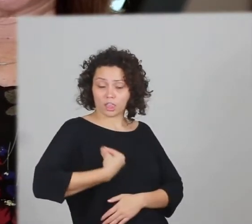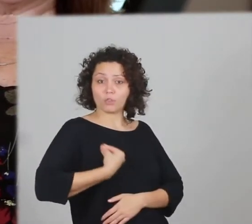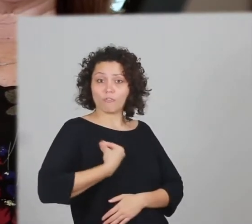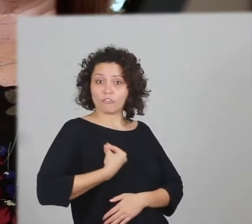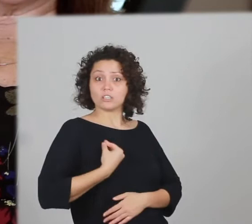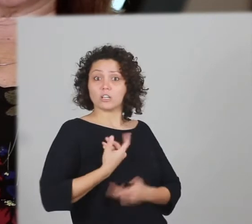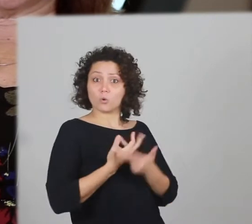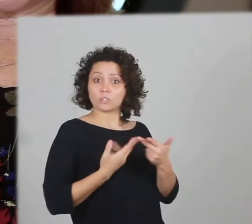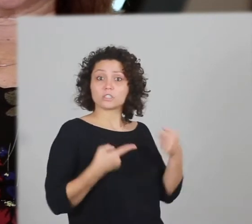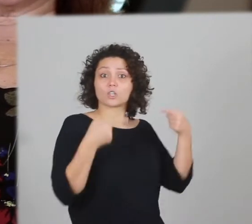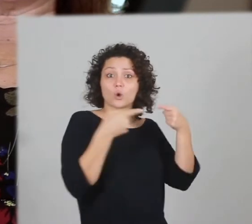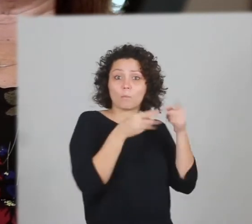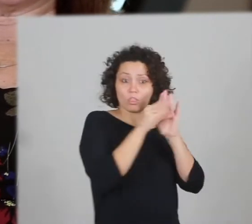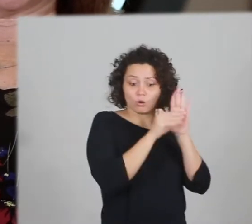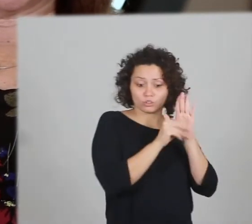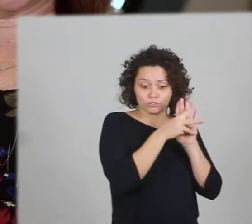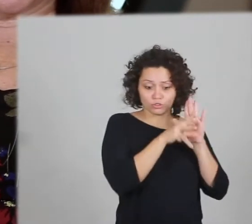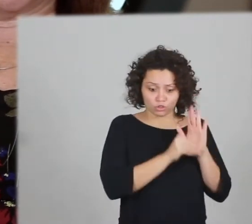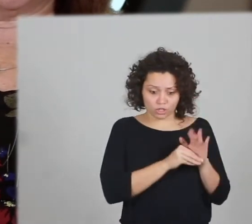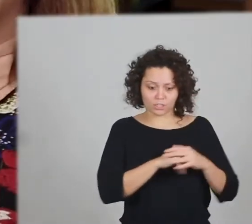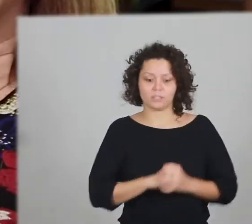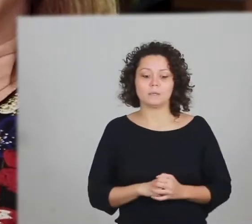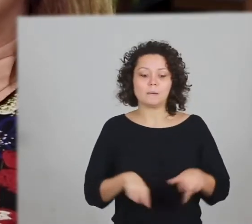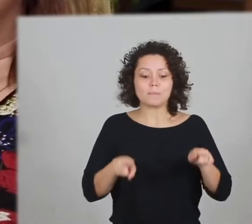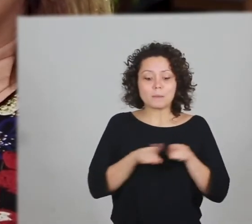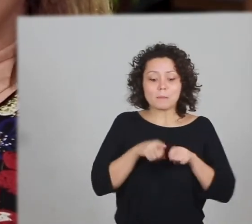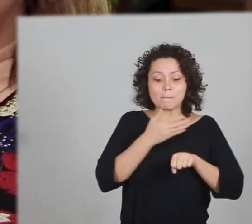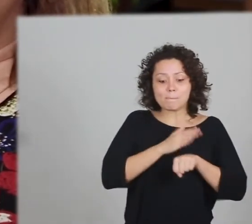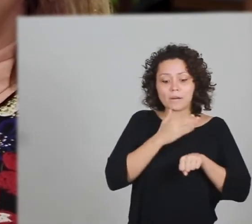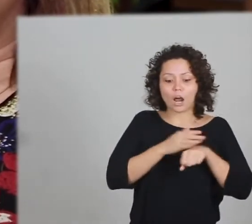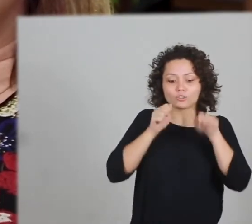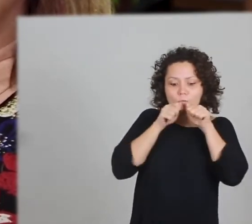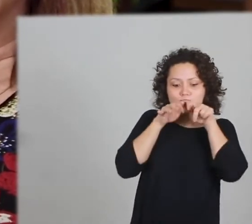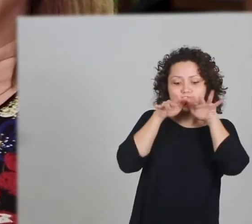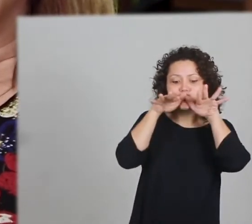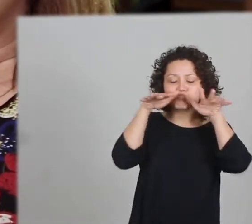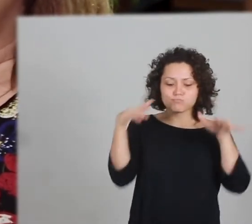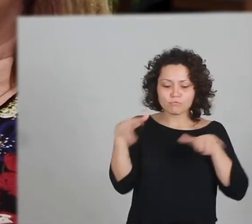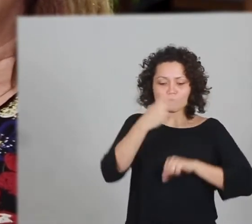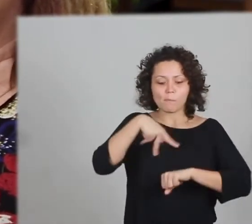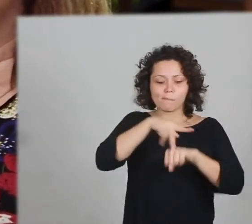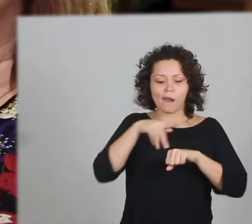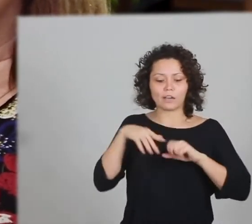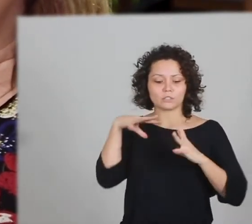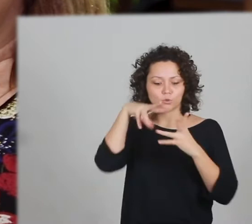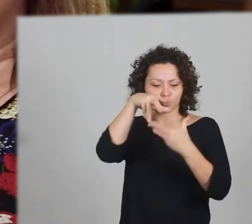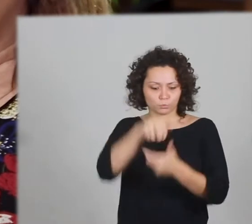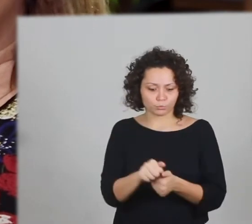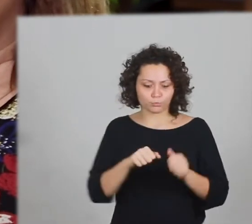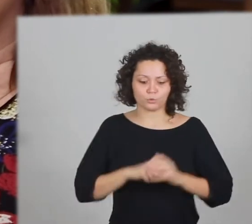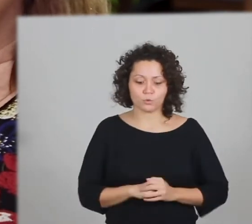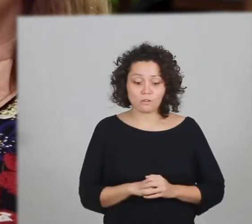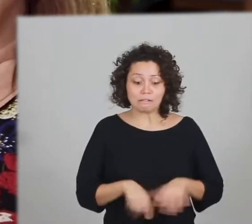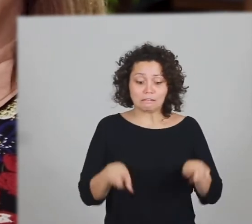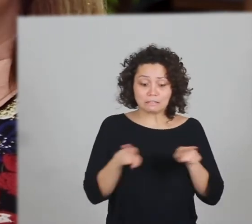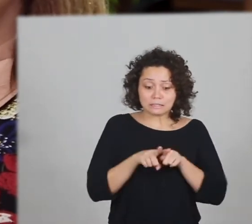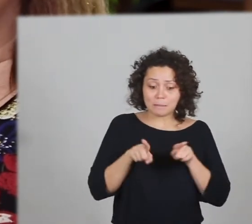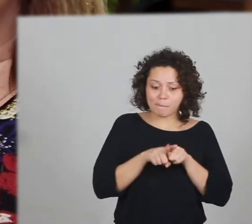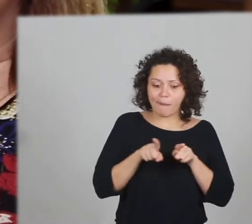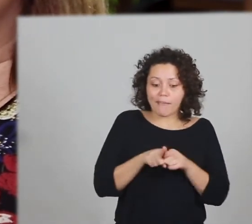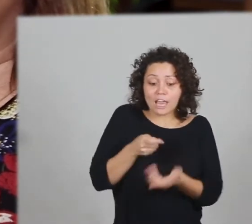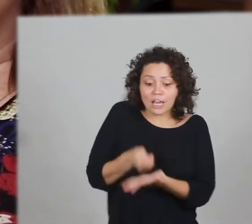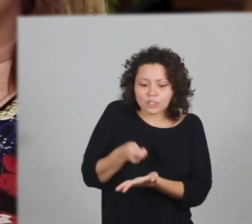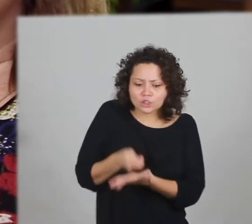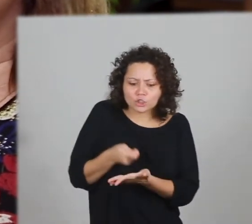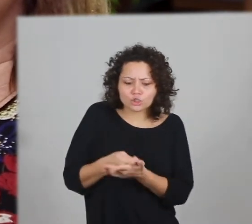boas práticas em âmbito nacional e internacional, exigindo ações para enfrentar interesses comerciais ou corporativos contrários